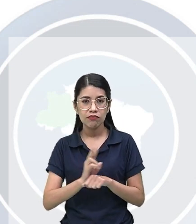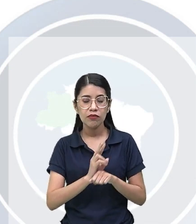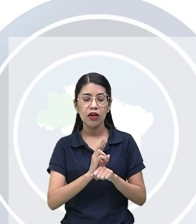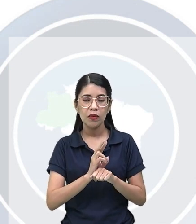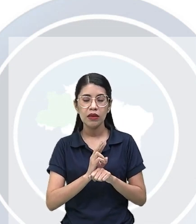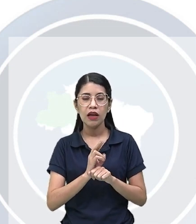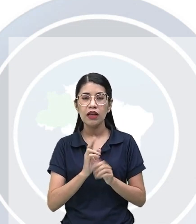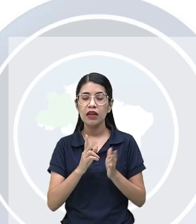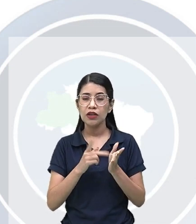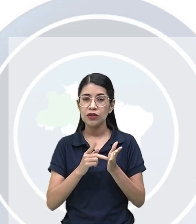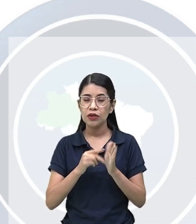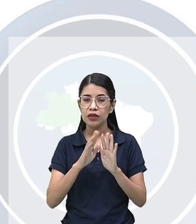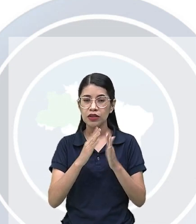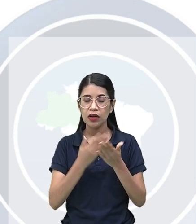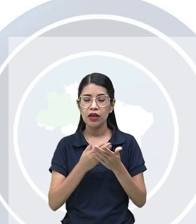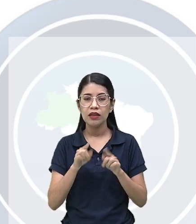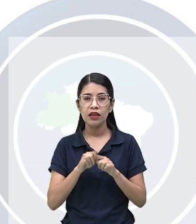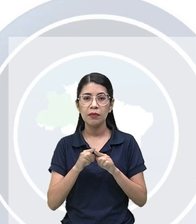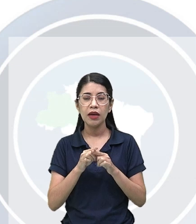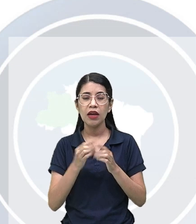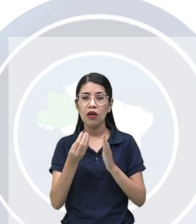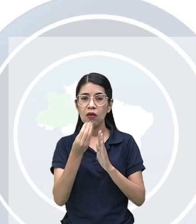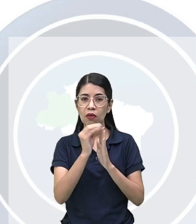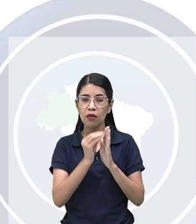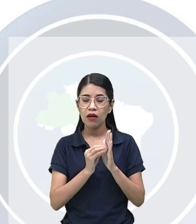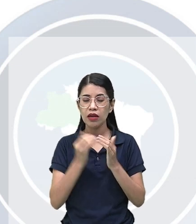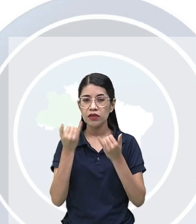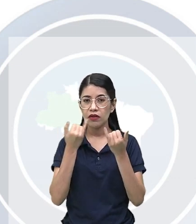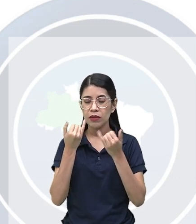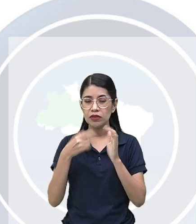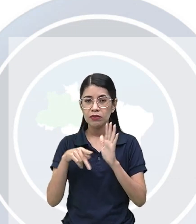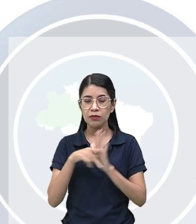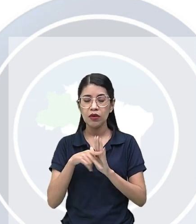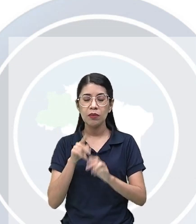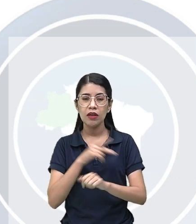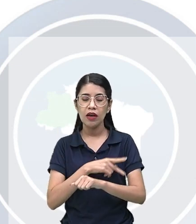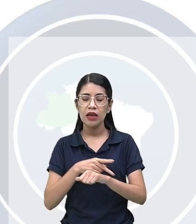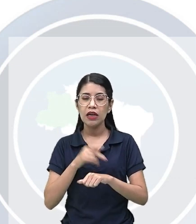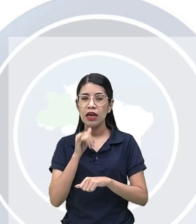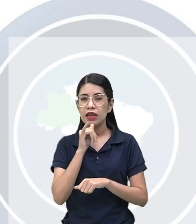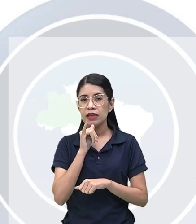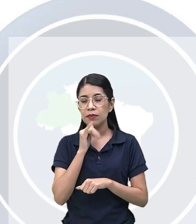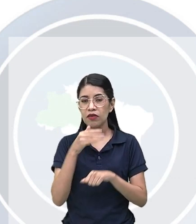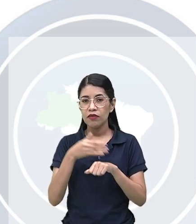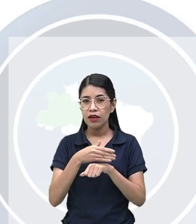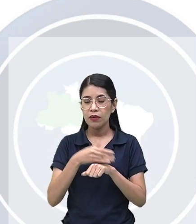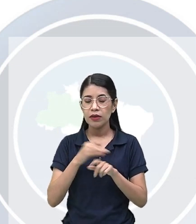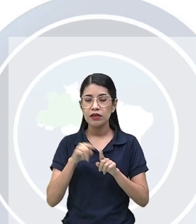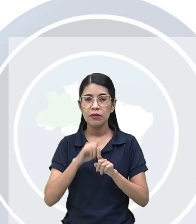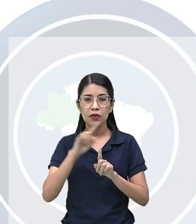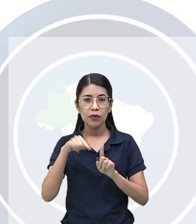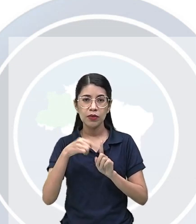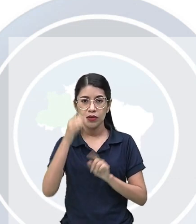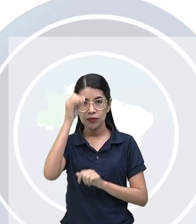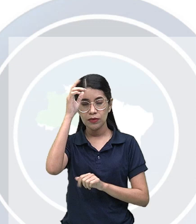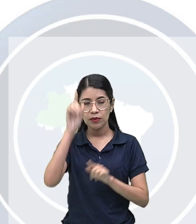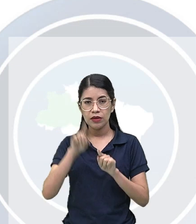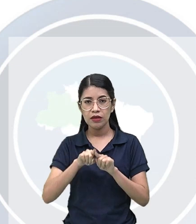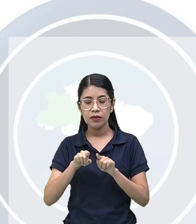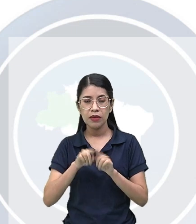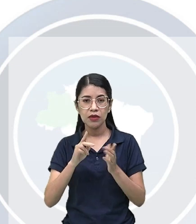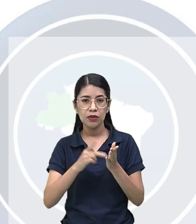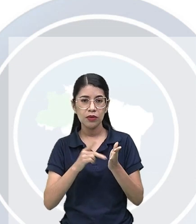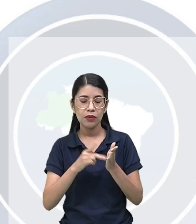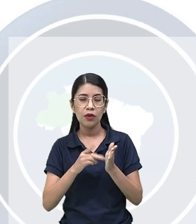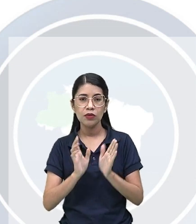e lançamento de dados pedagógicos, ou seja, de frequência, de objeto de conhecimento e de notas para as